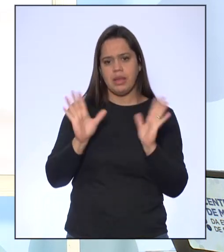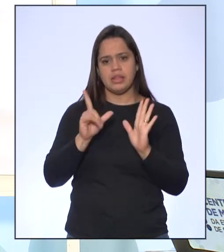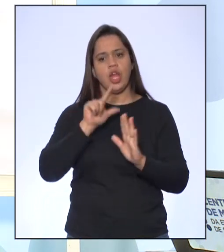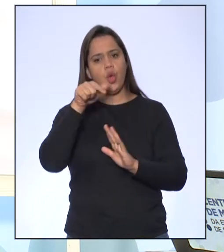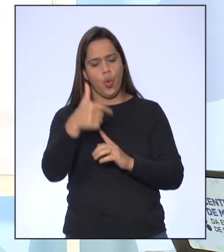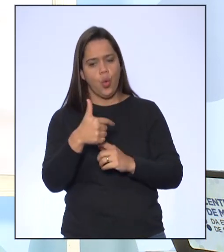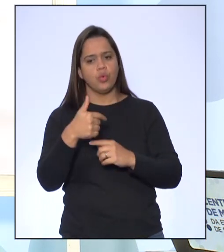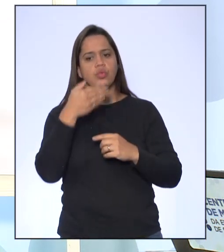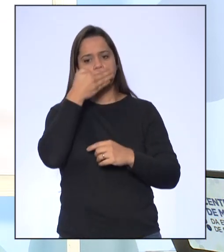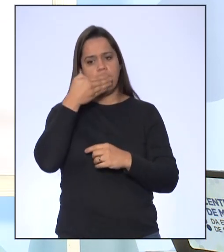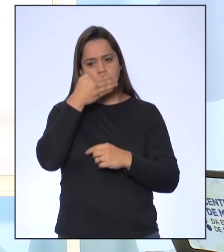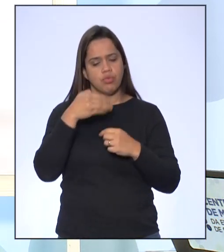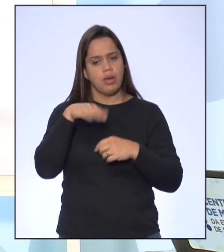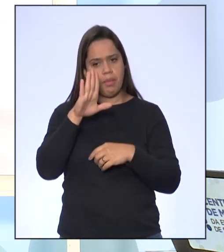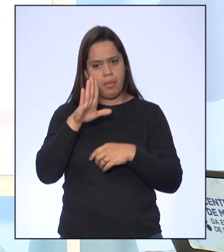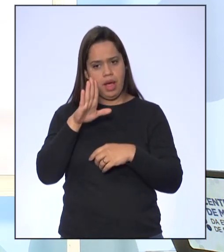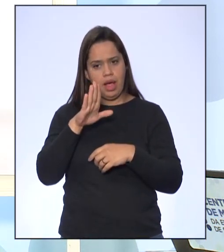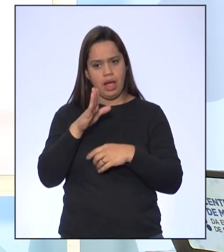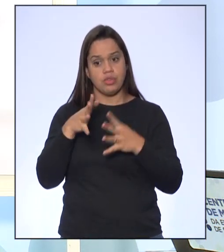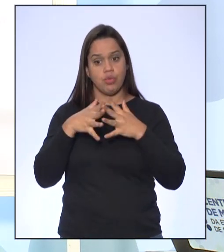complexos.